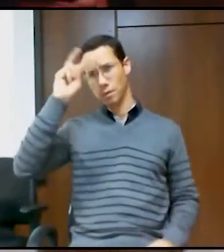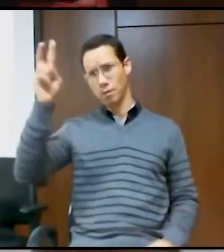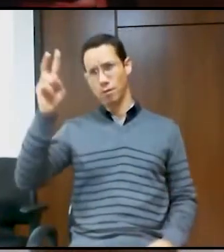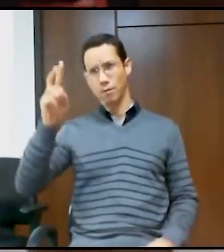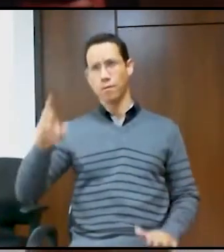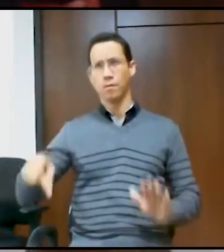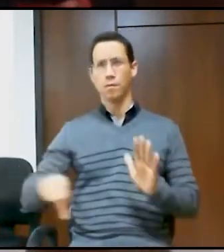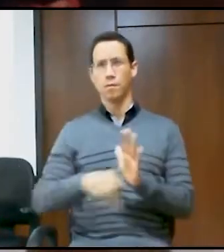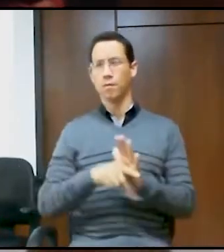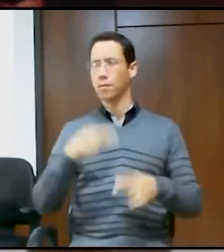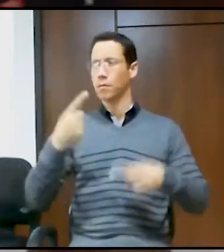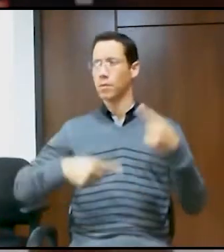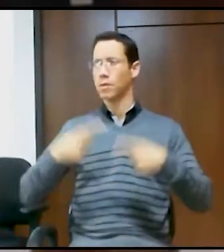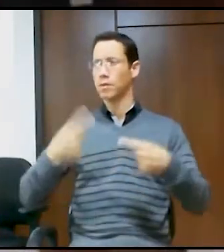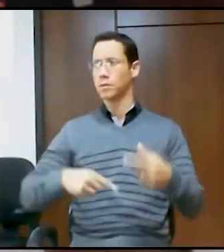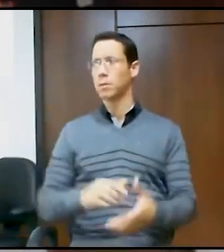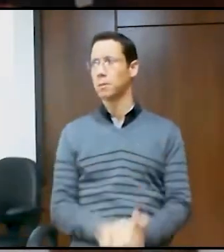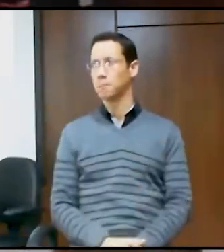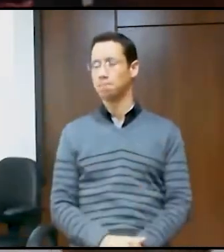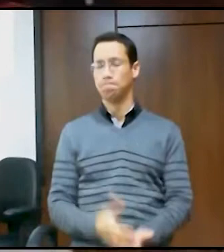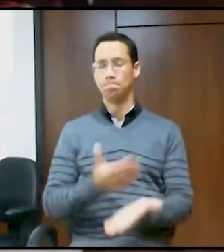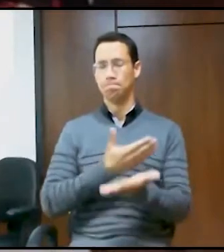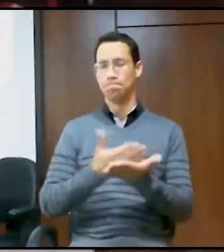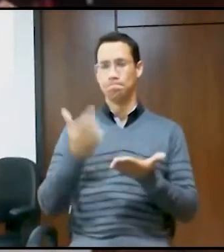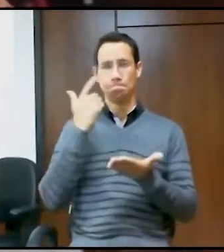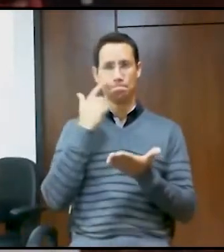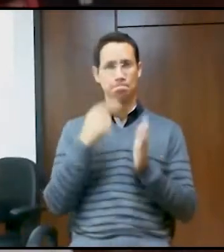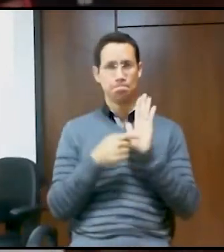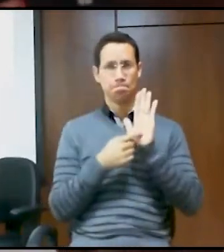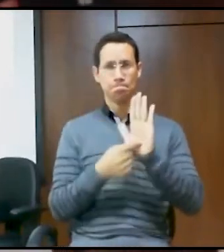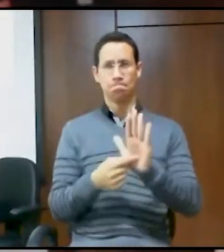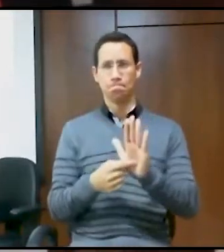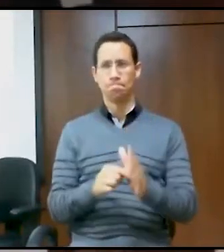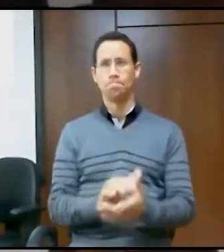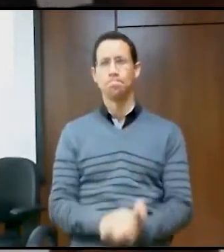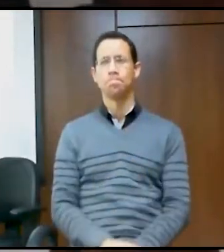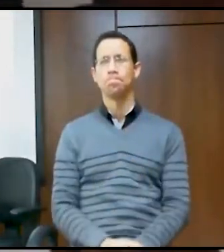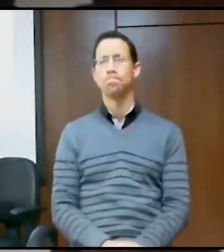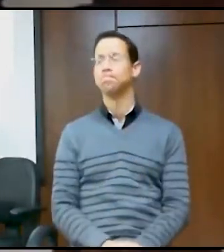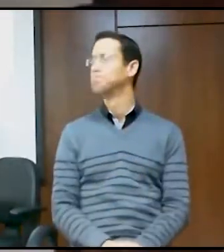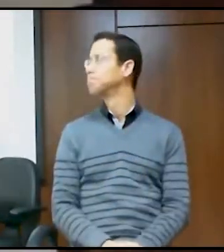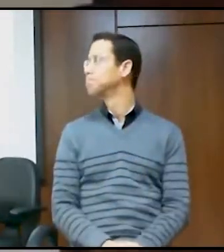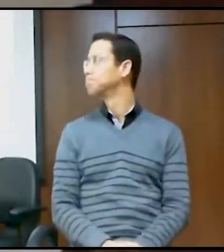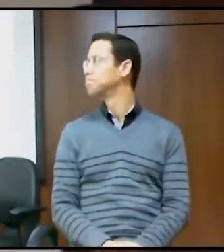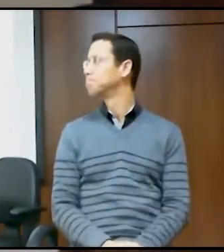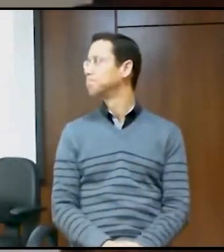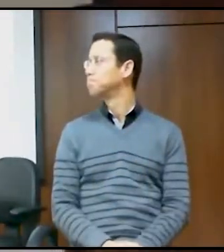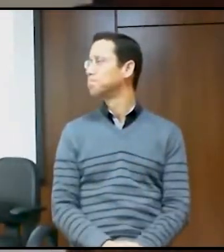própria política. Então eu vou querer começar mostrando para vocês um pouco os dados. Como que eu passo?